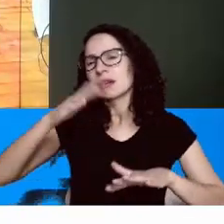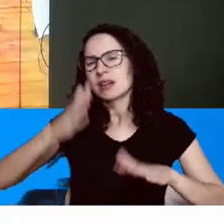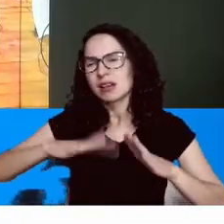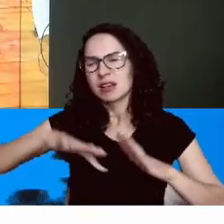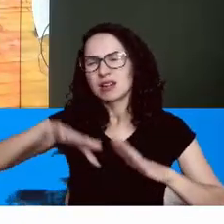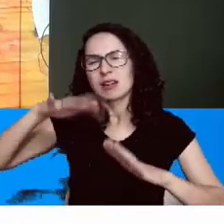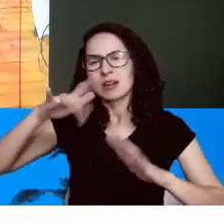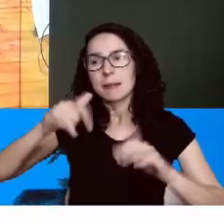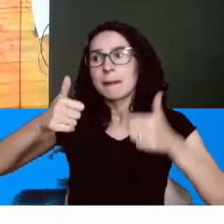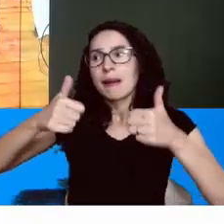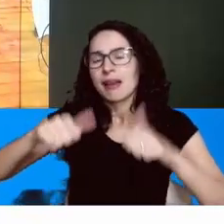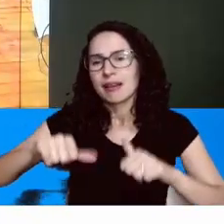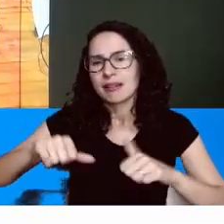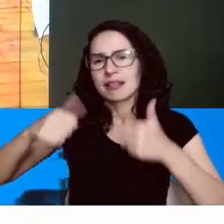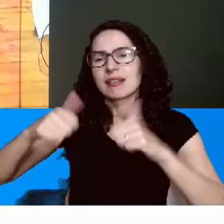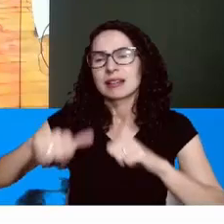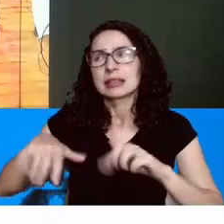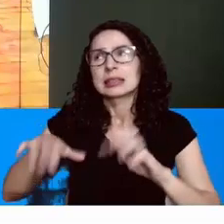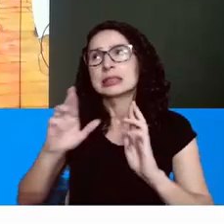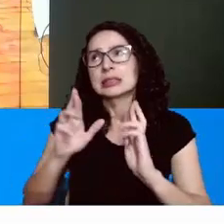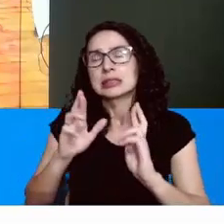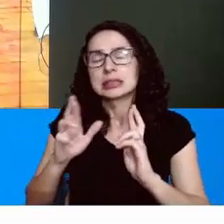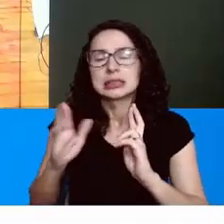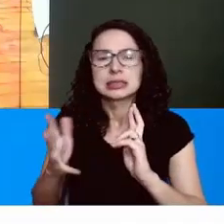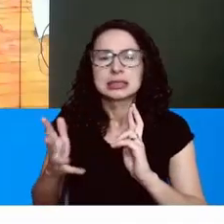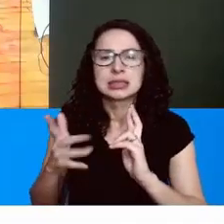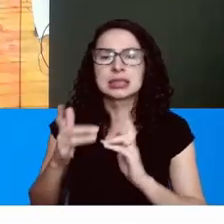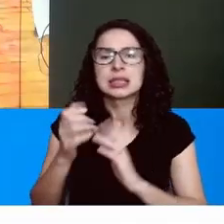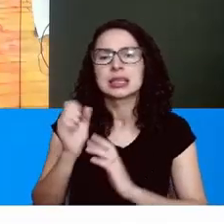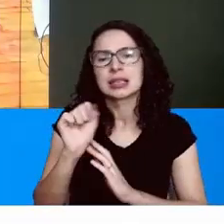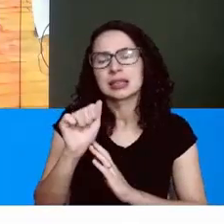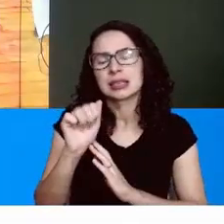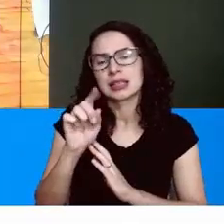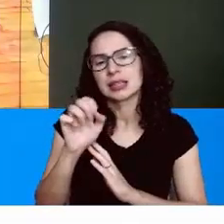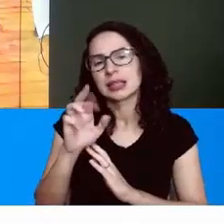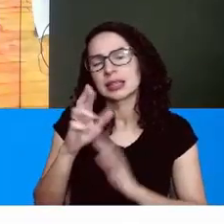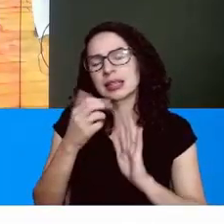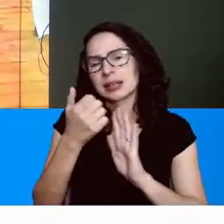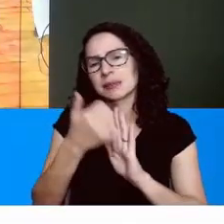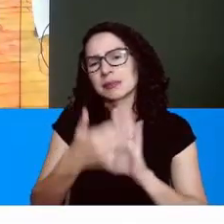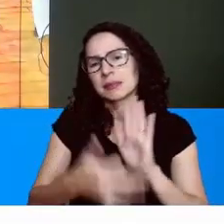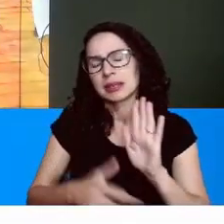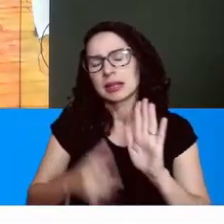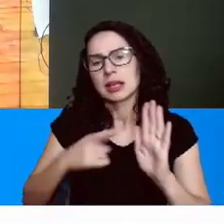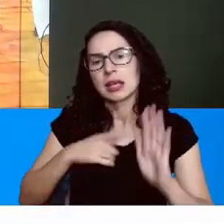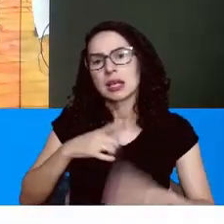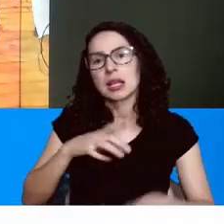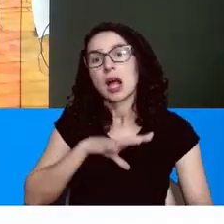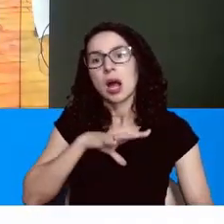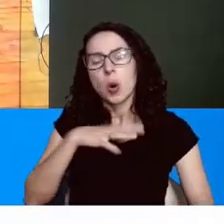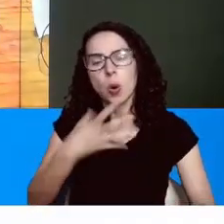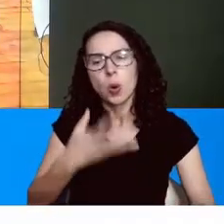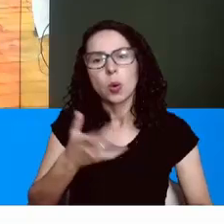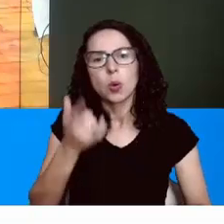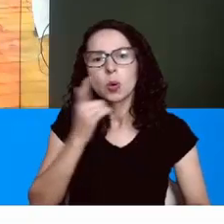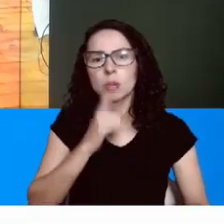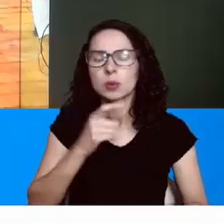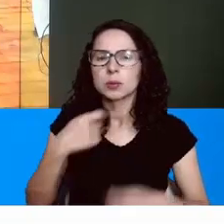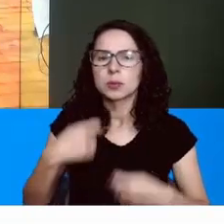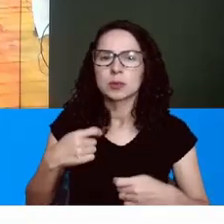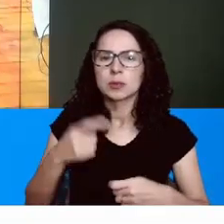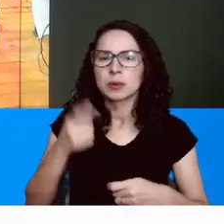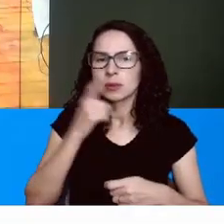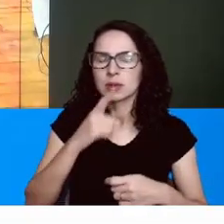esperança, Sander revela ao leitor a coragem necessária para reconstruir do nada,